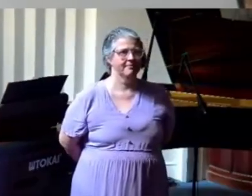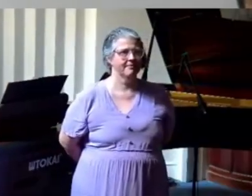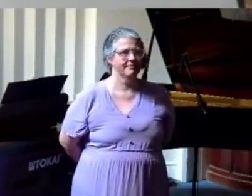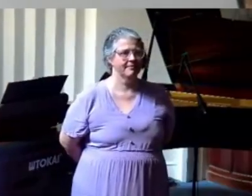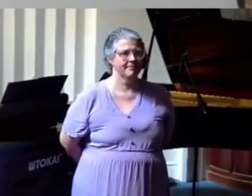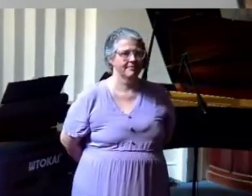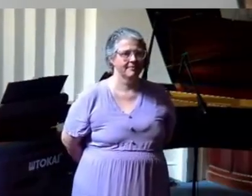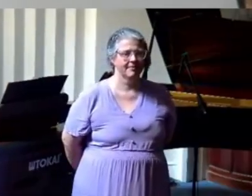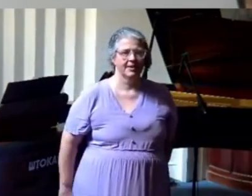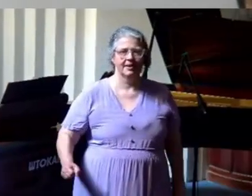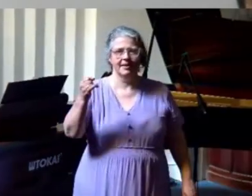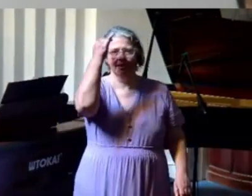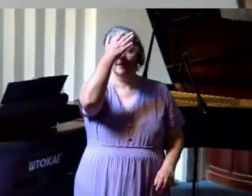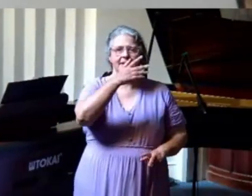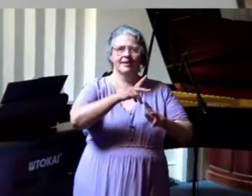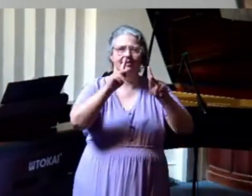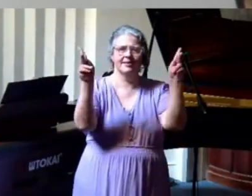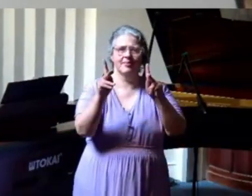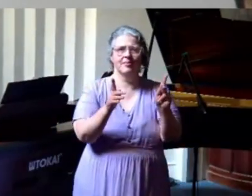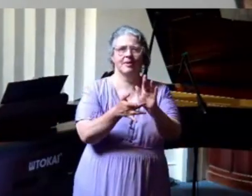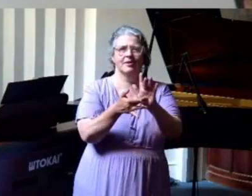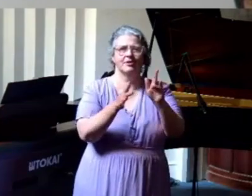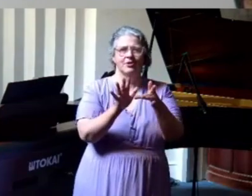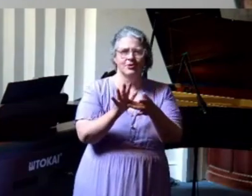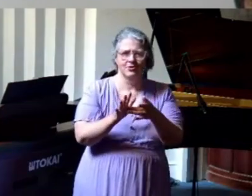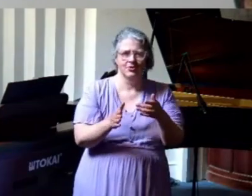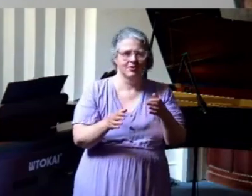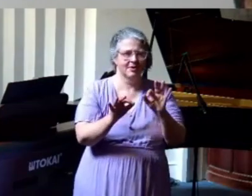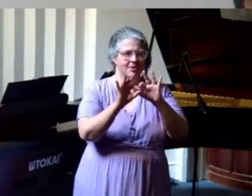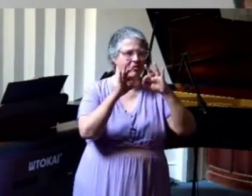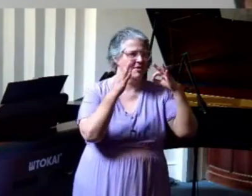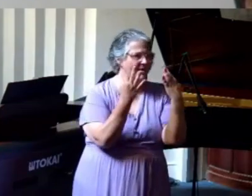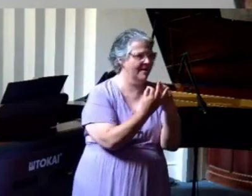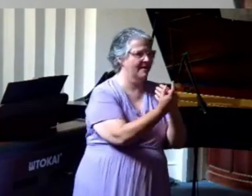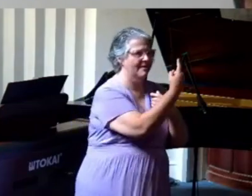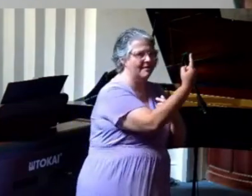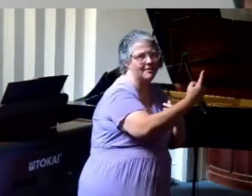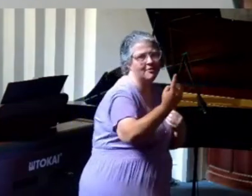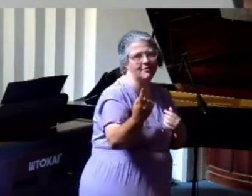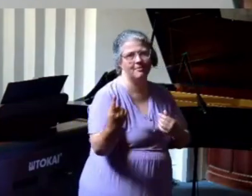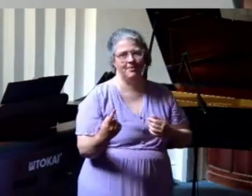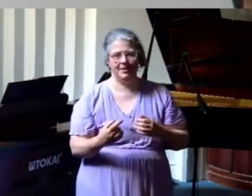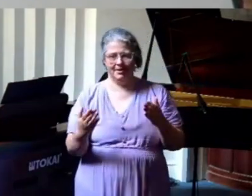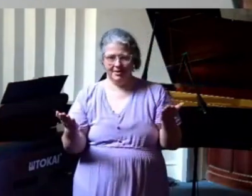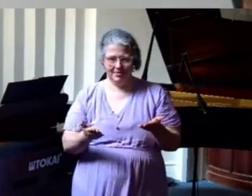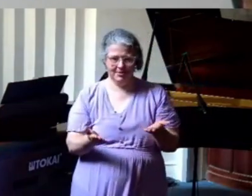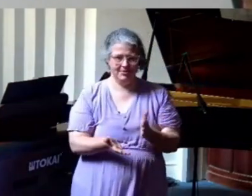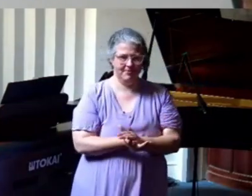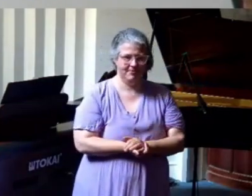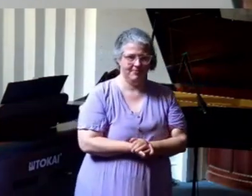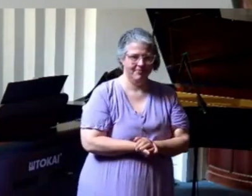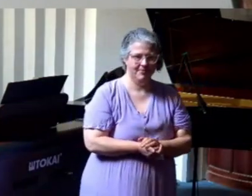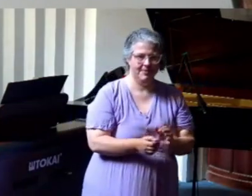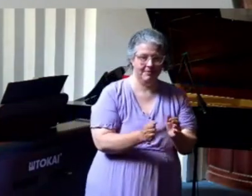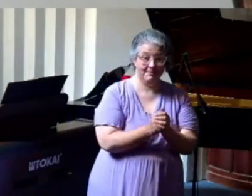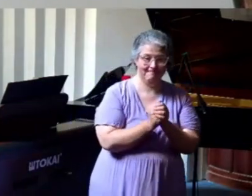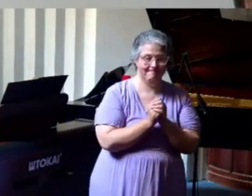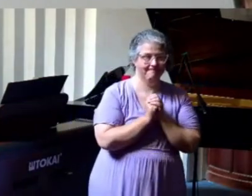Querida igreja, que a graça e a paz do Senhor Jesus Cristo seja com cada família aqui representada.